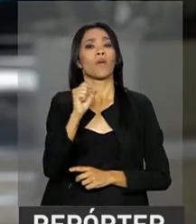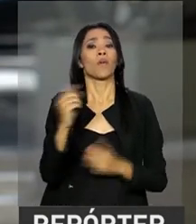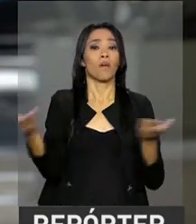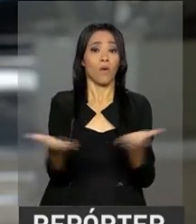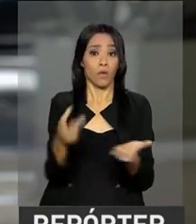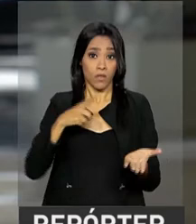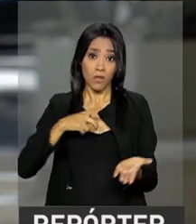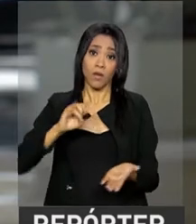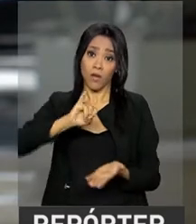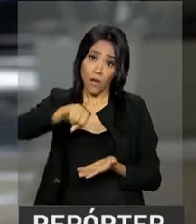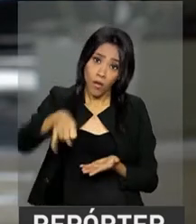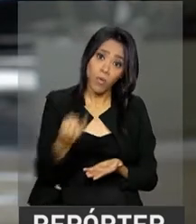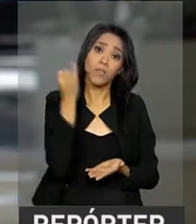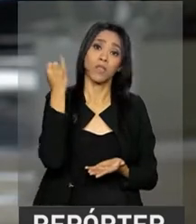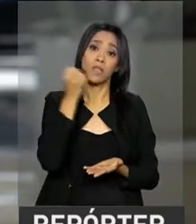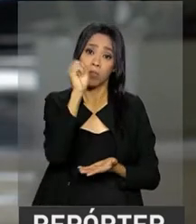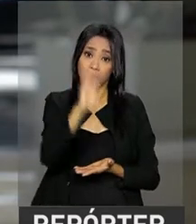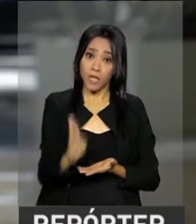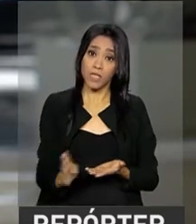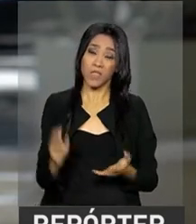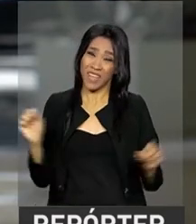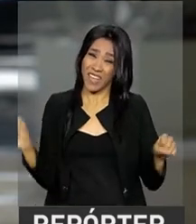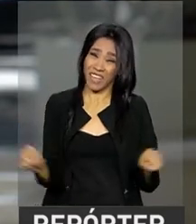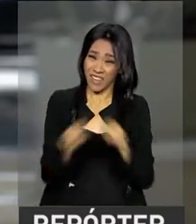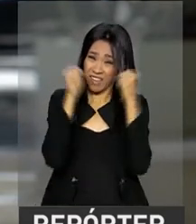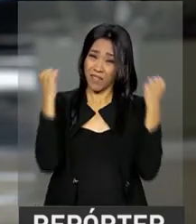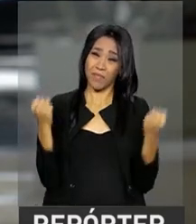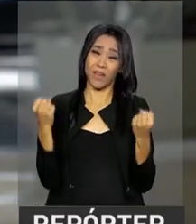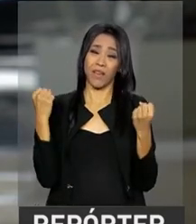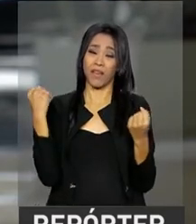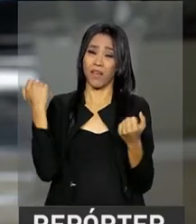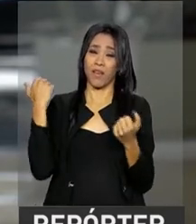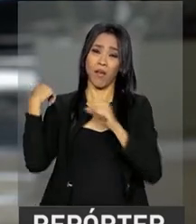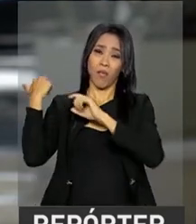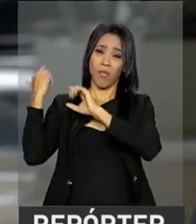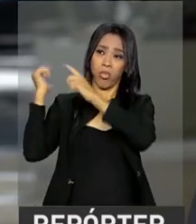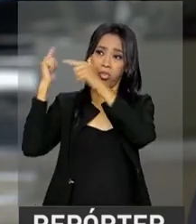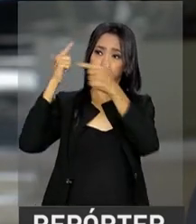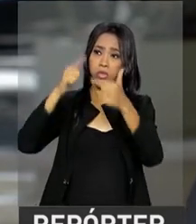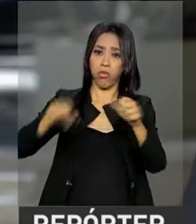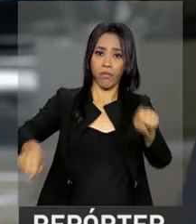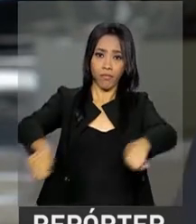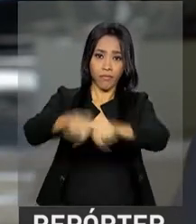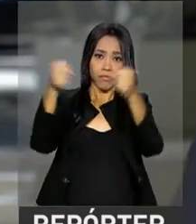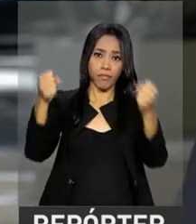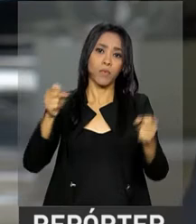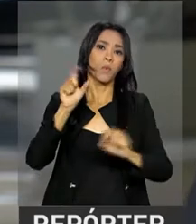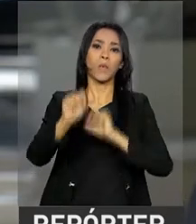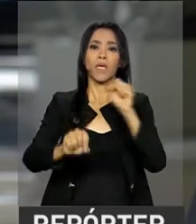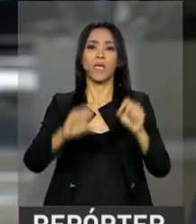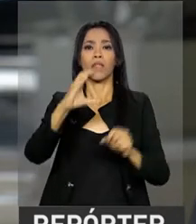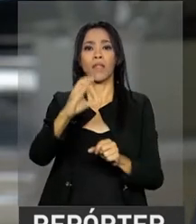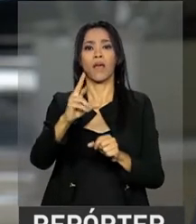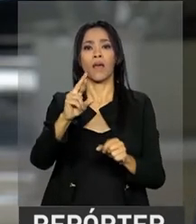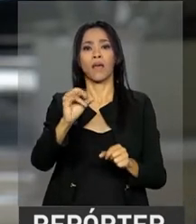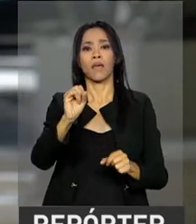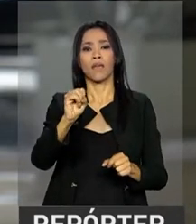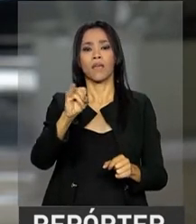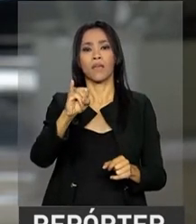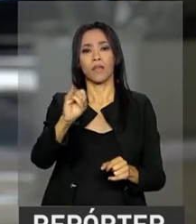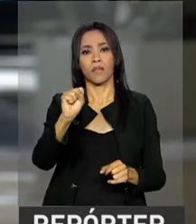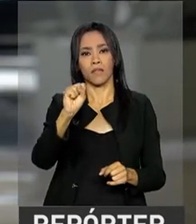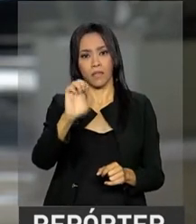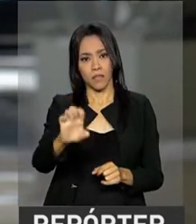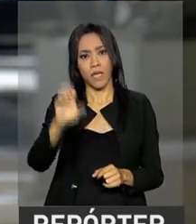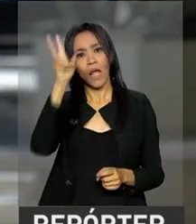oportunidade para o brasil romper o ciclo histórico da crise o presidente lembrou o diálogo do governo com o congresso nacional que